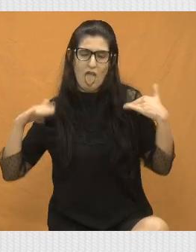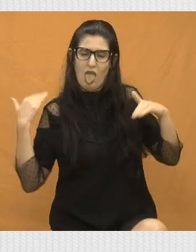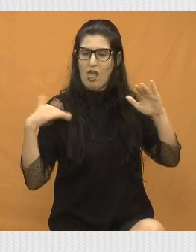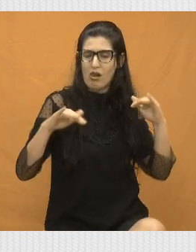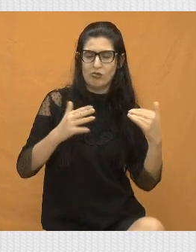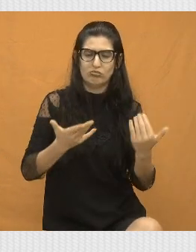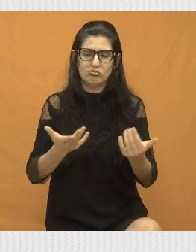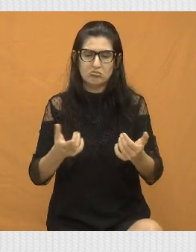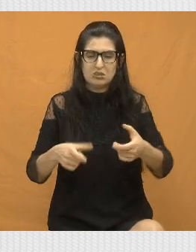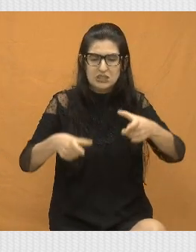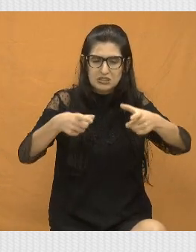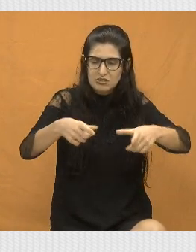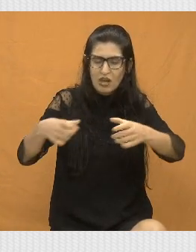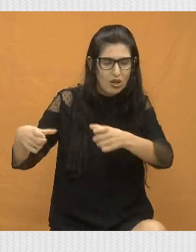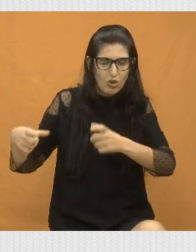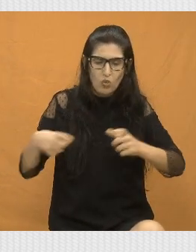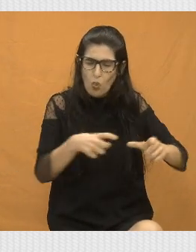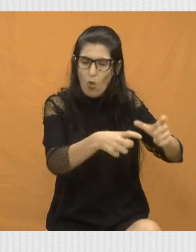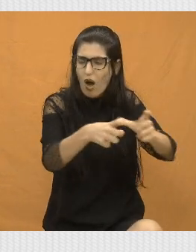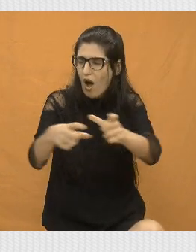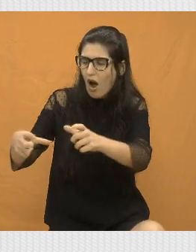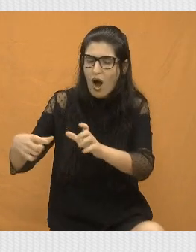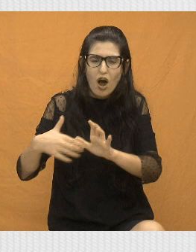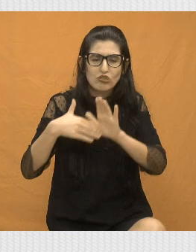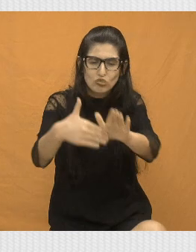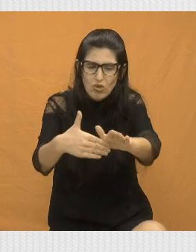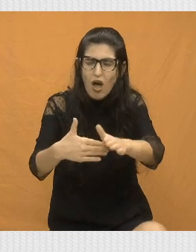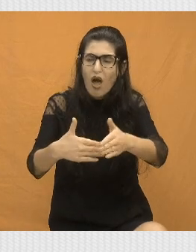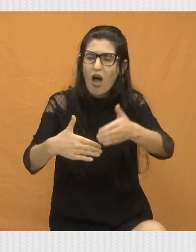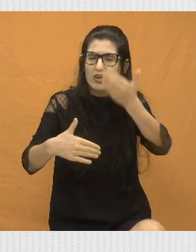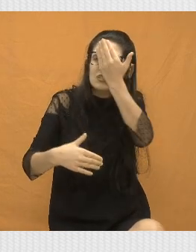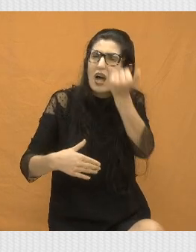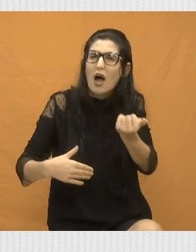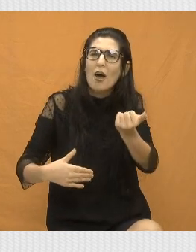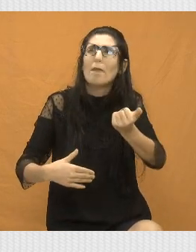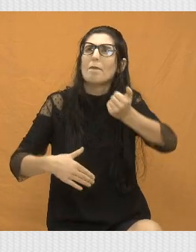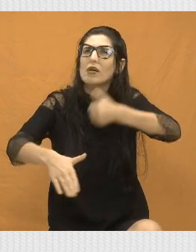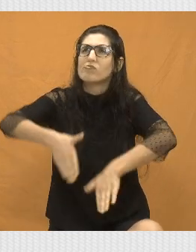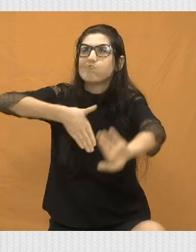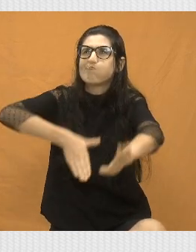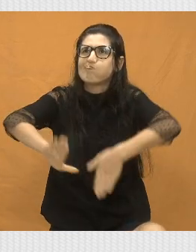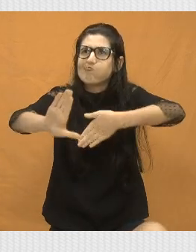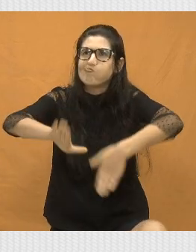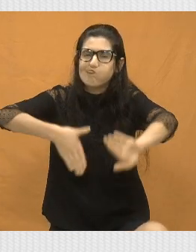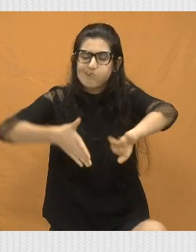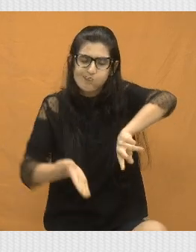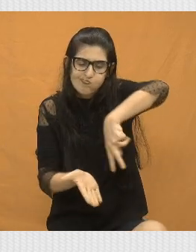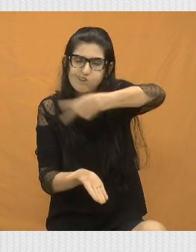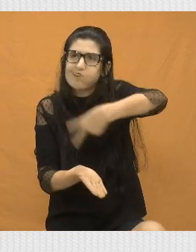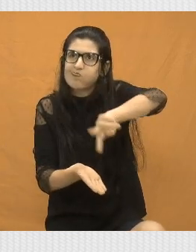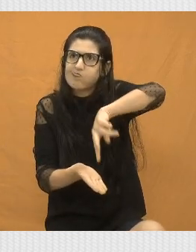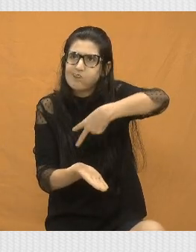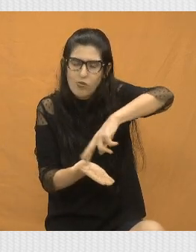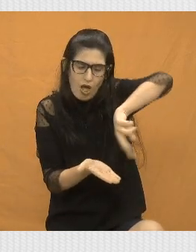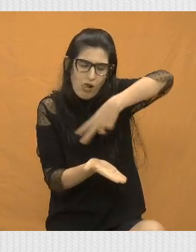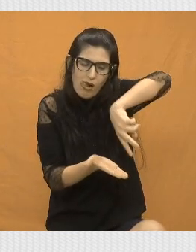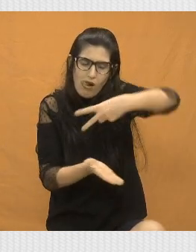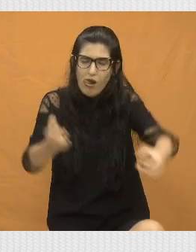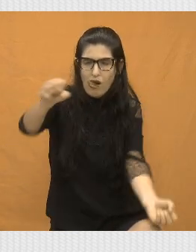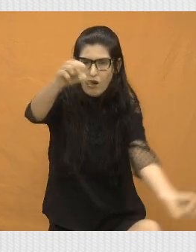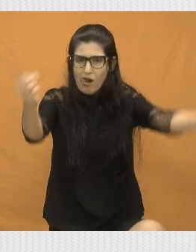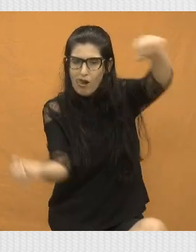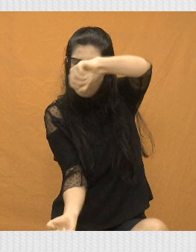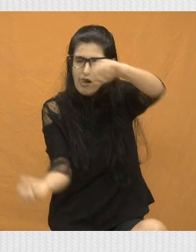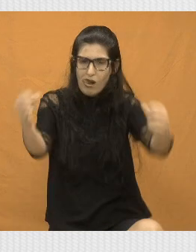que entrou em outra receita de capital, ele é referente a áreas institucionais de lazer, ok? Esses 20 mil, finalzinho aqui,